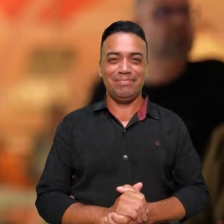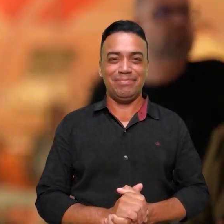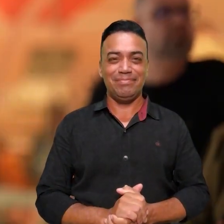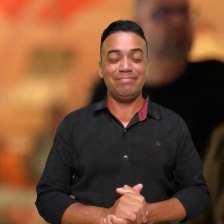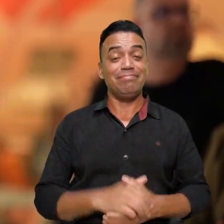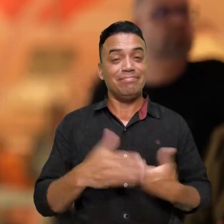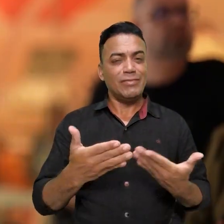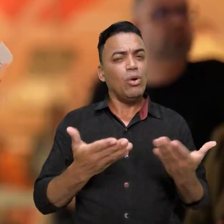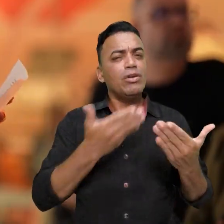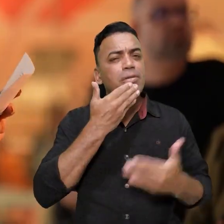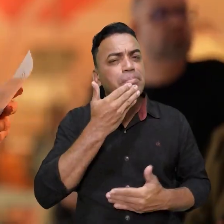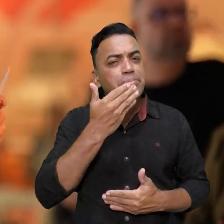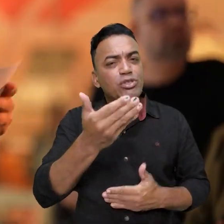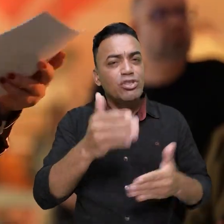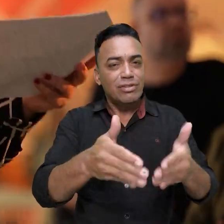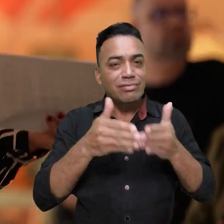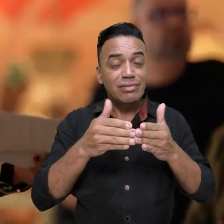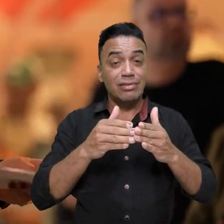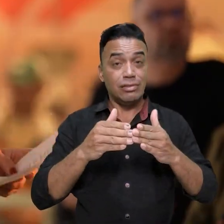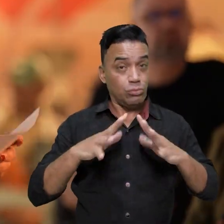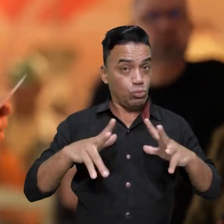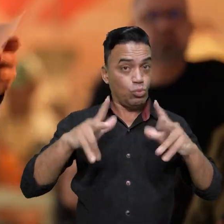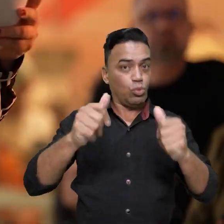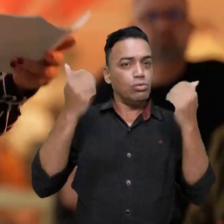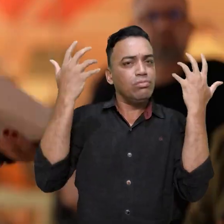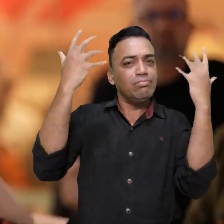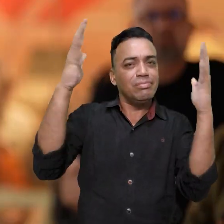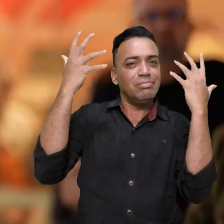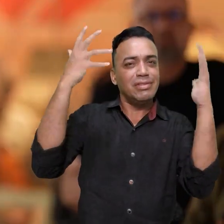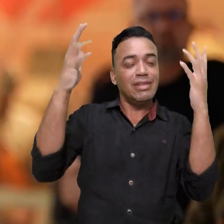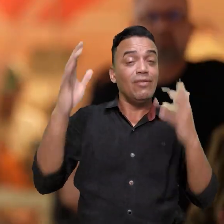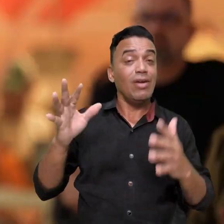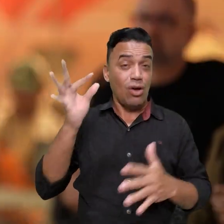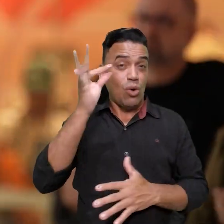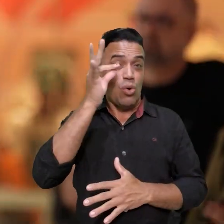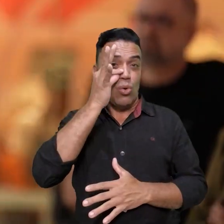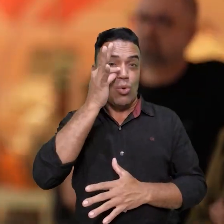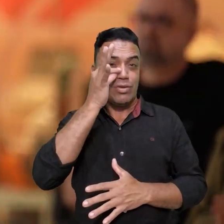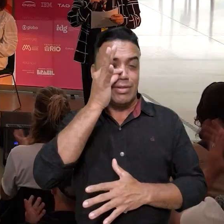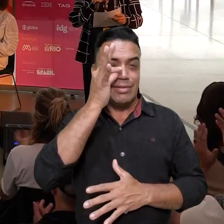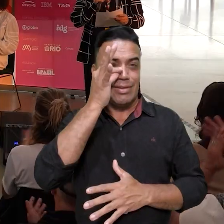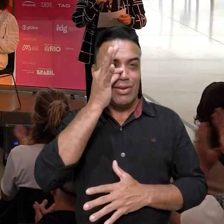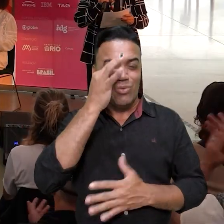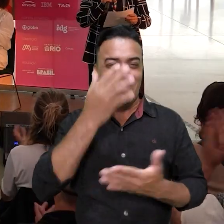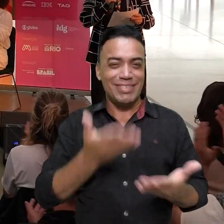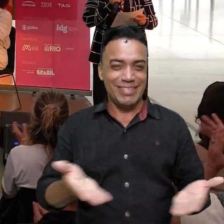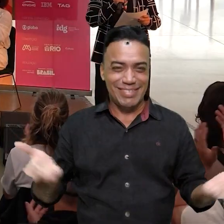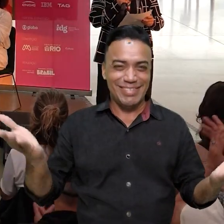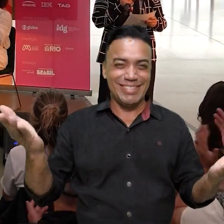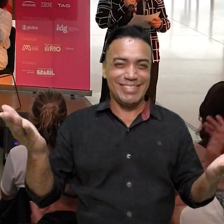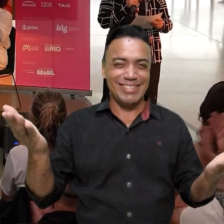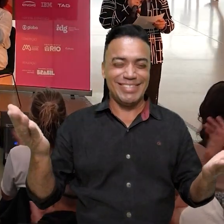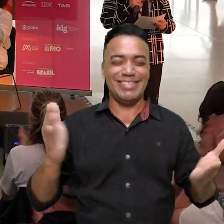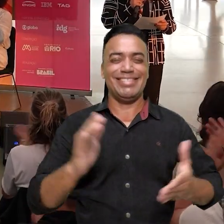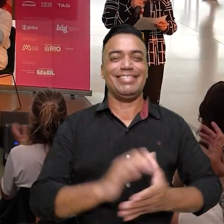E aqui, gente, eu queria pedir licença e pedir para todo mundo uma salva de palmas para a Conceição Evaristo.